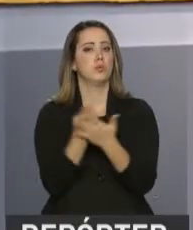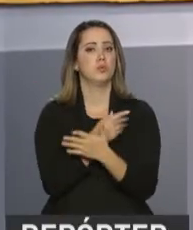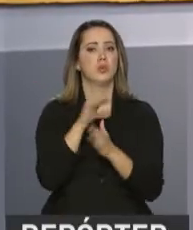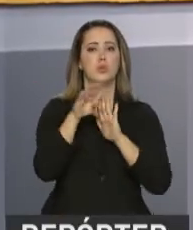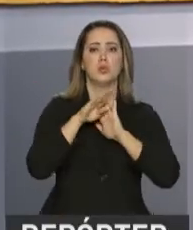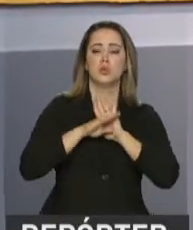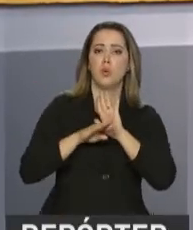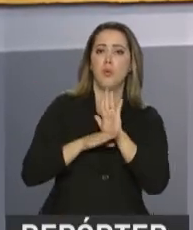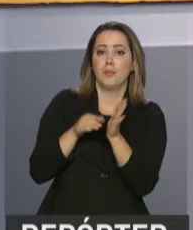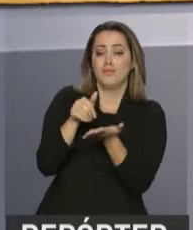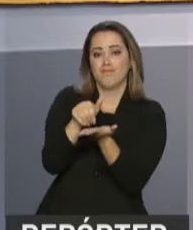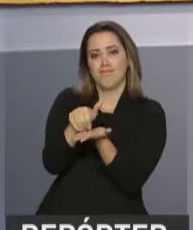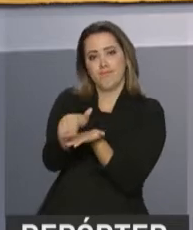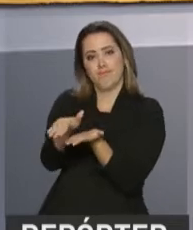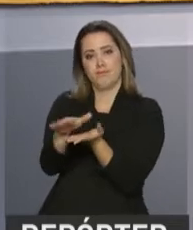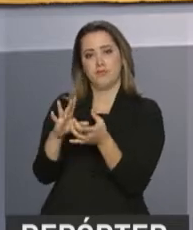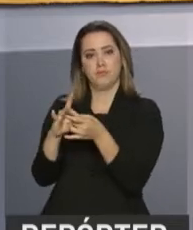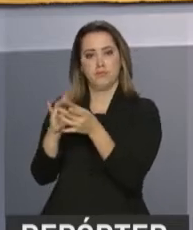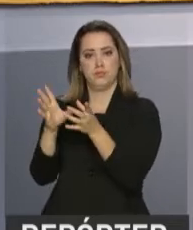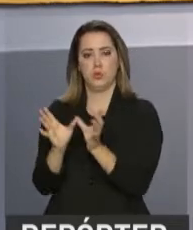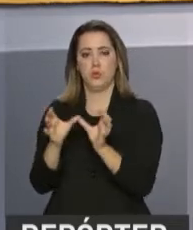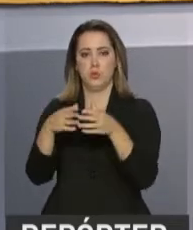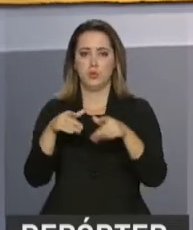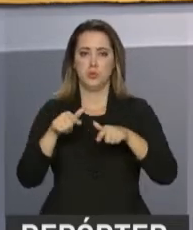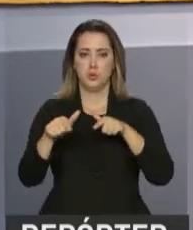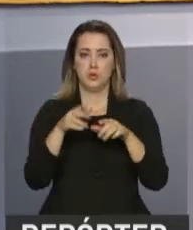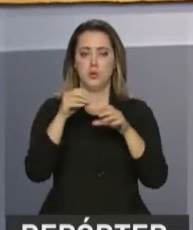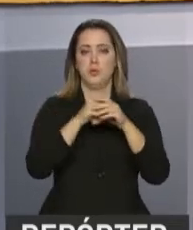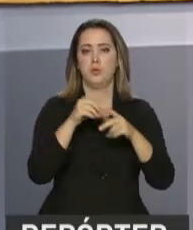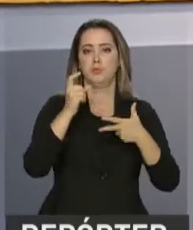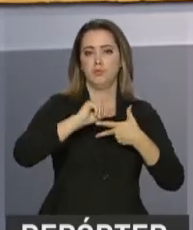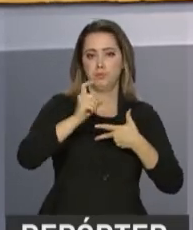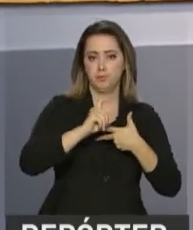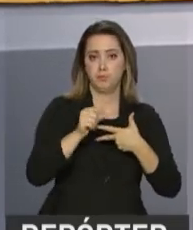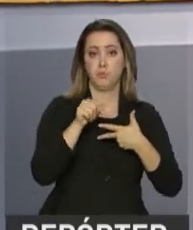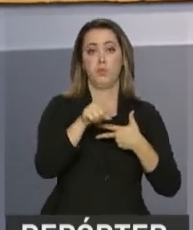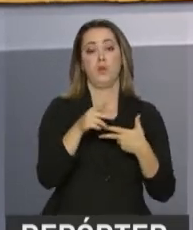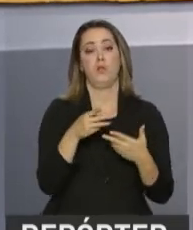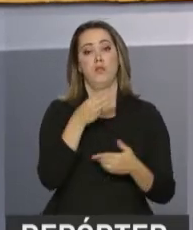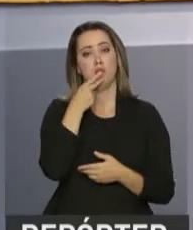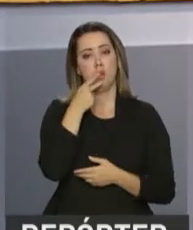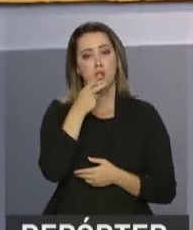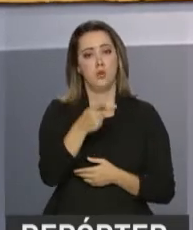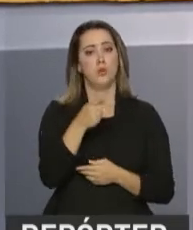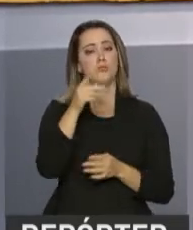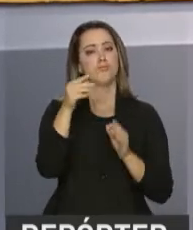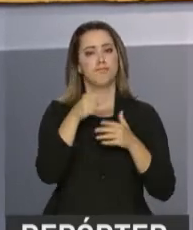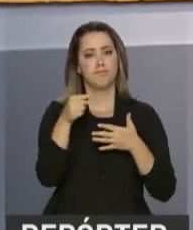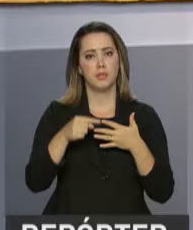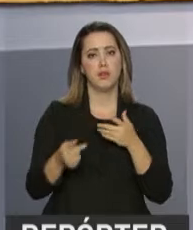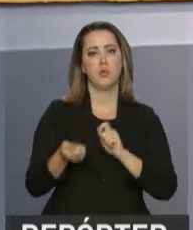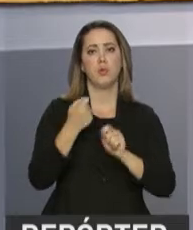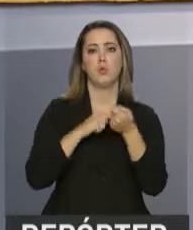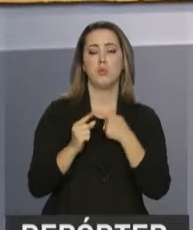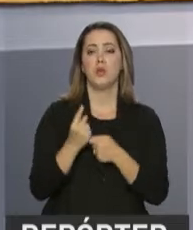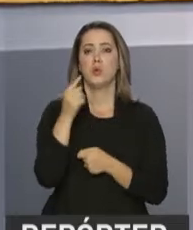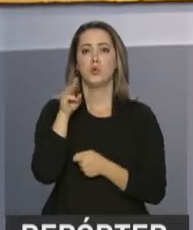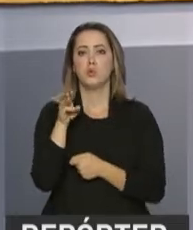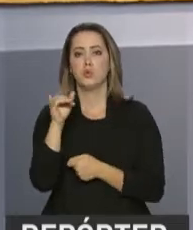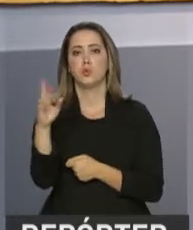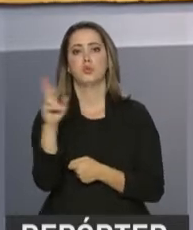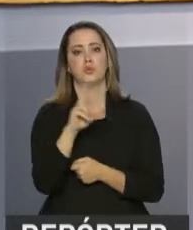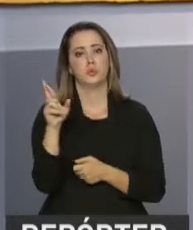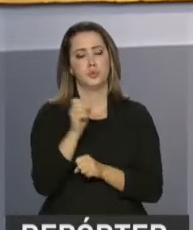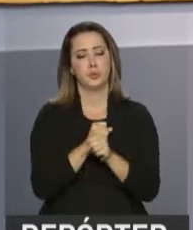funcionar o plano de demissão voluntária para servidores do Executivo. De acordo com o ministro, a medida vai gerar uma economia de 1 bilhão